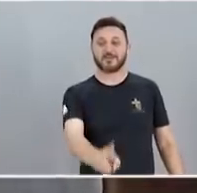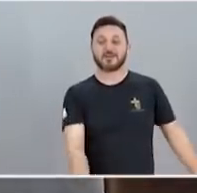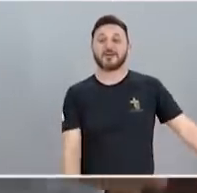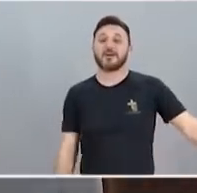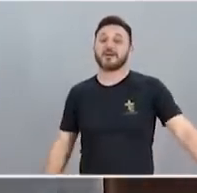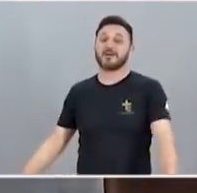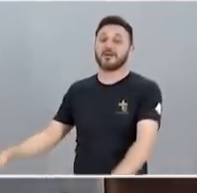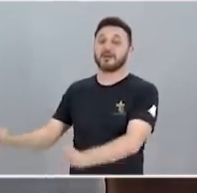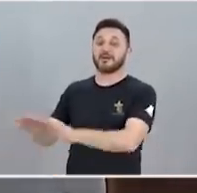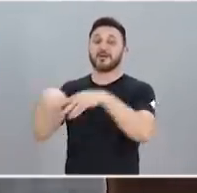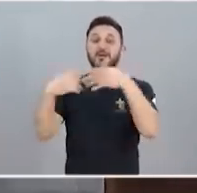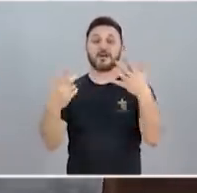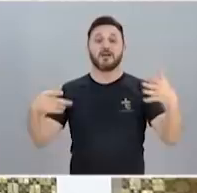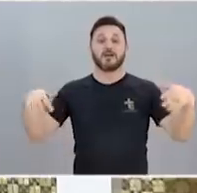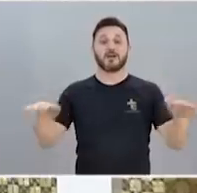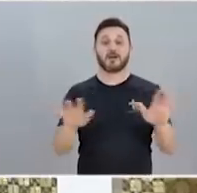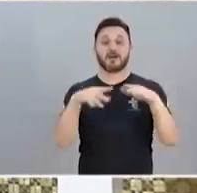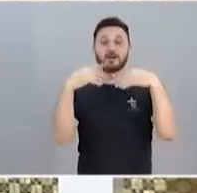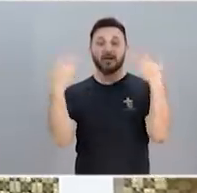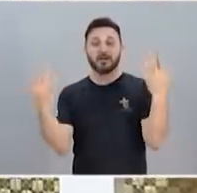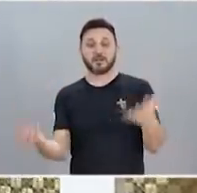vida.